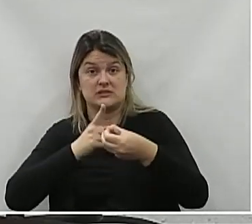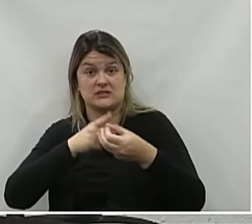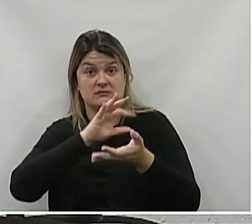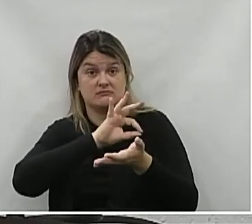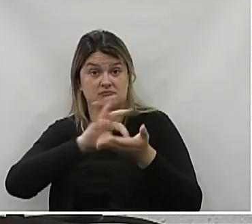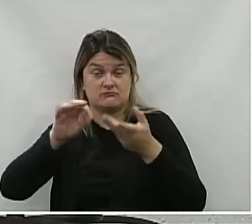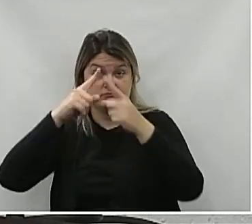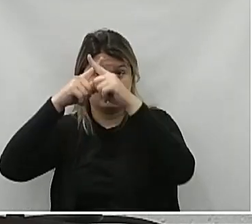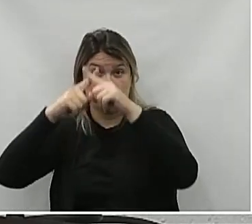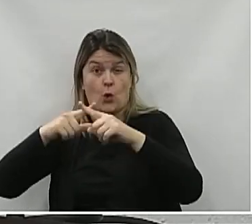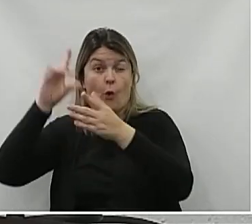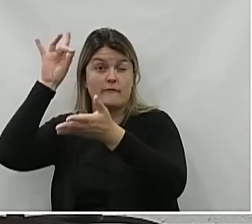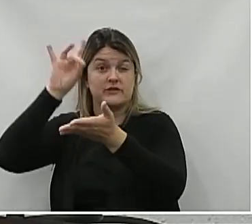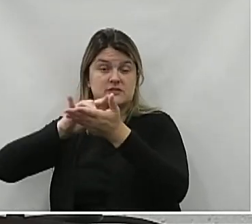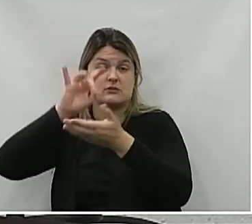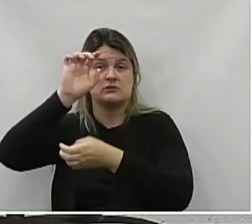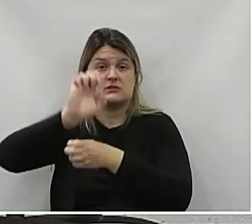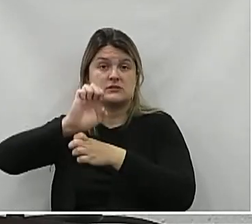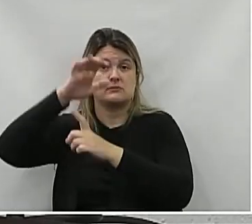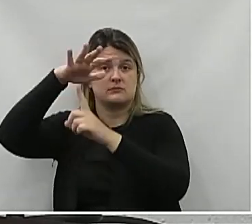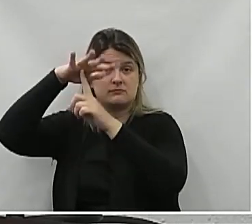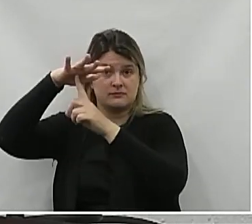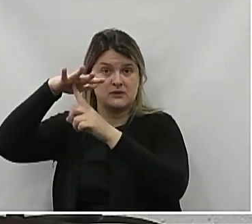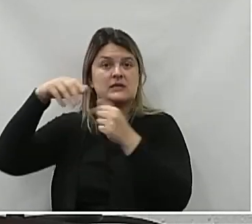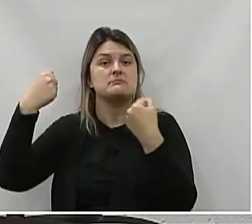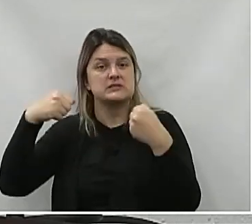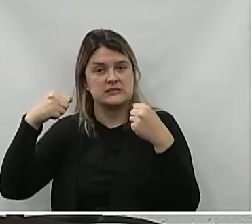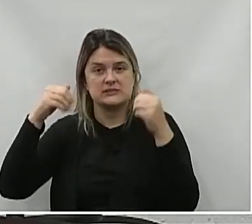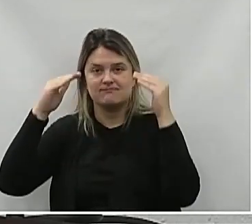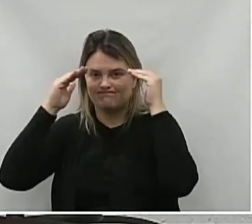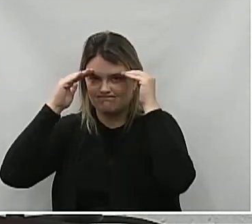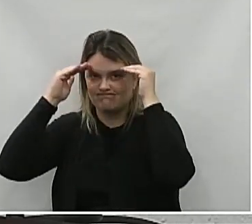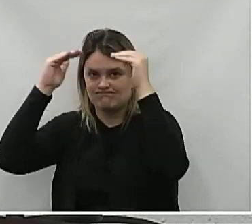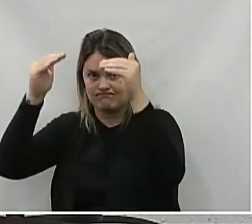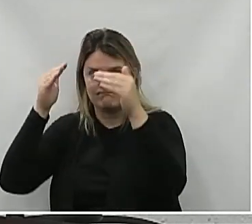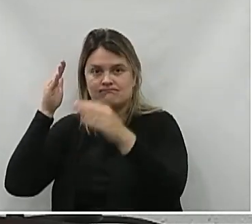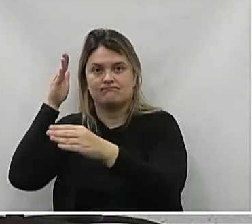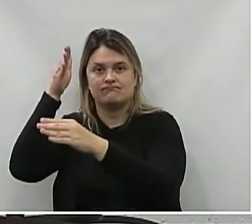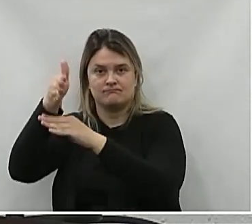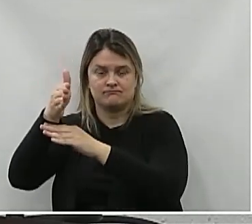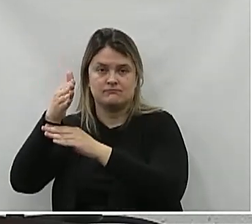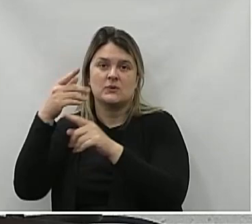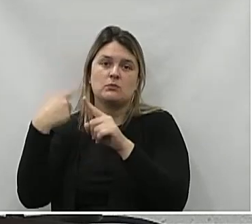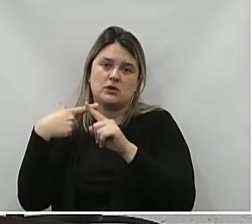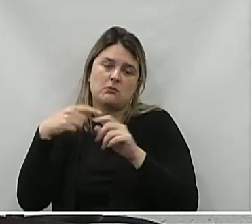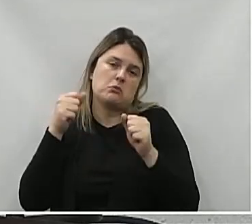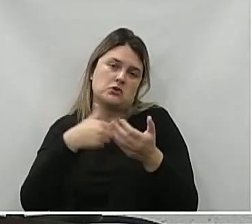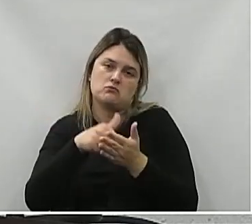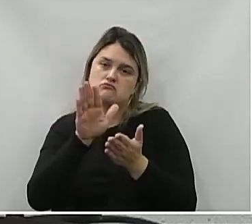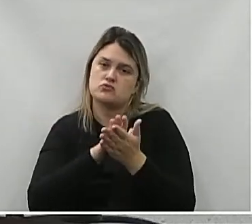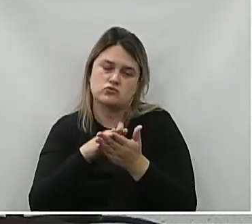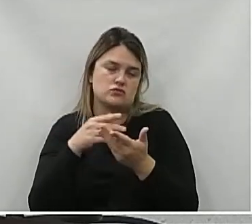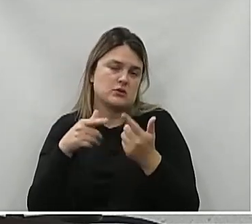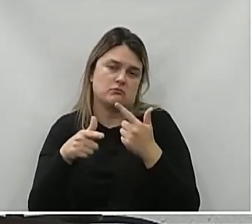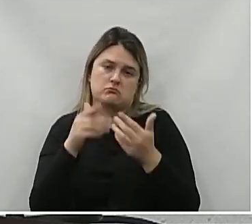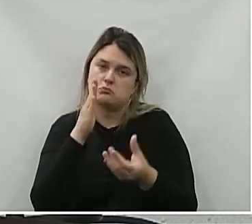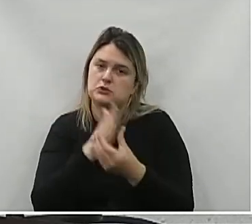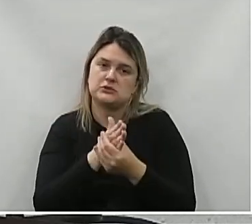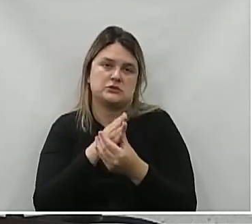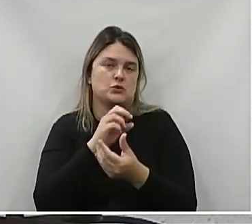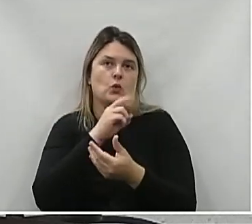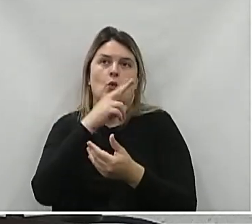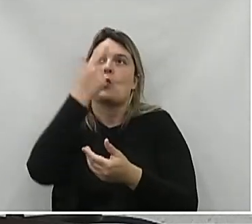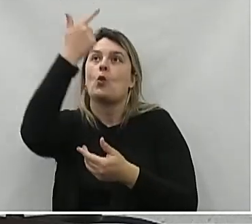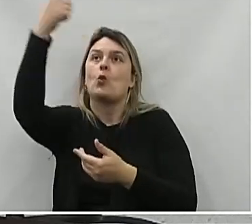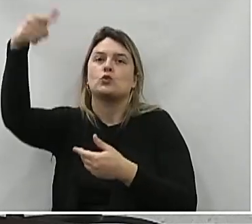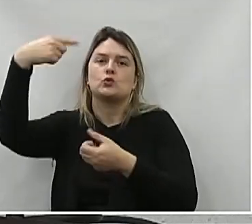competição das oficiais do Estado do Paraná, ele tem que cumprir a participação, senão está sujeito a sanções, multa ou